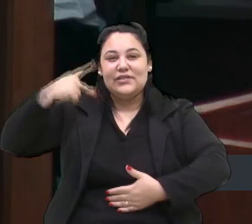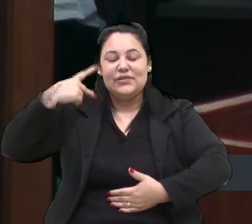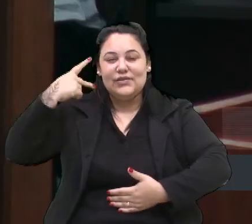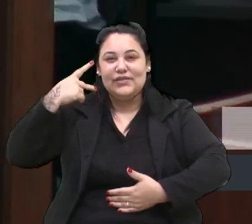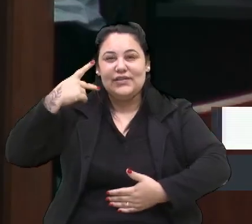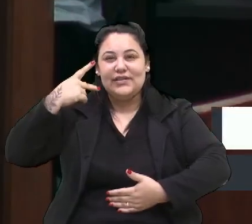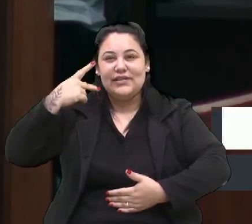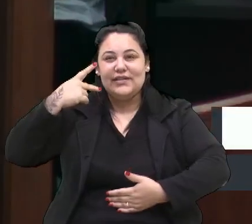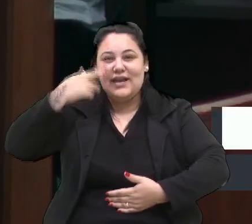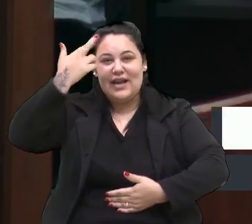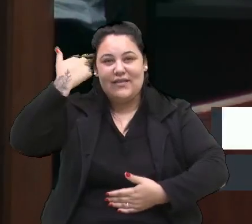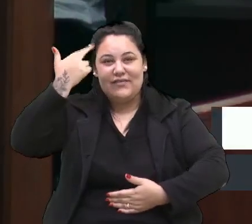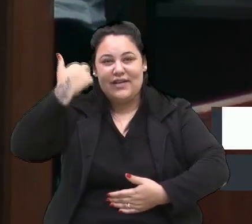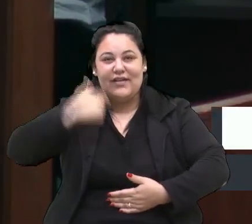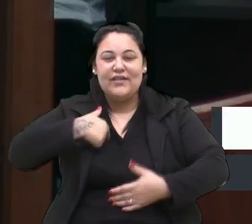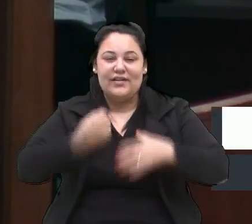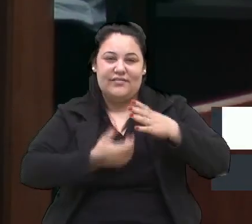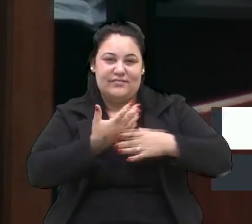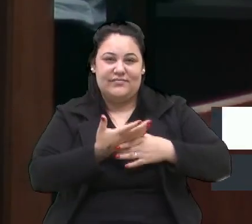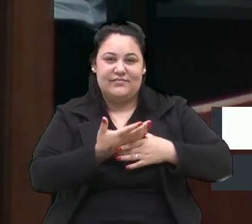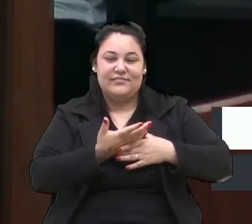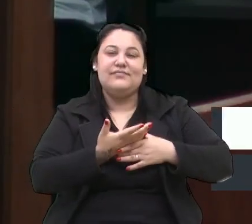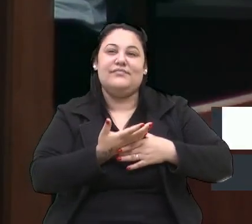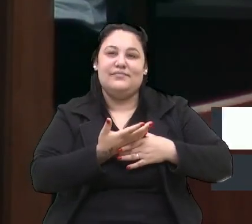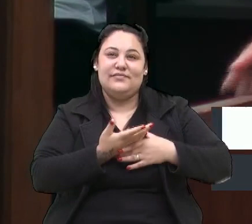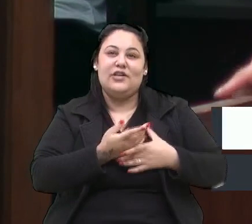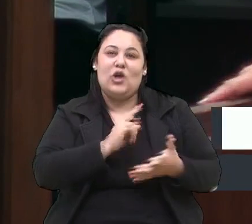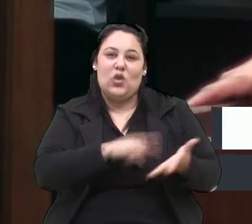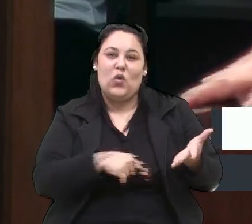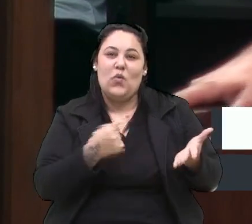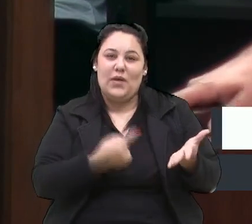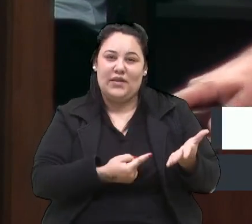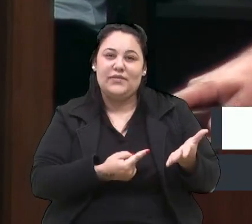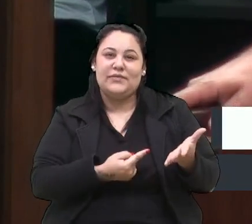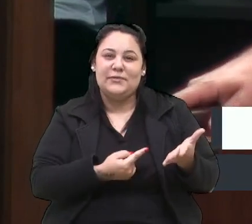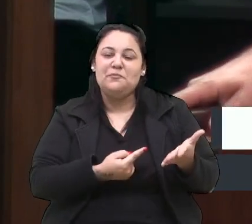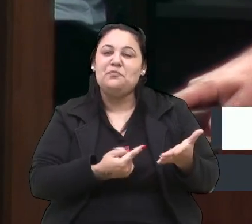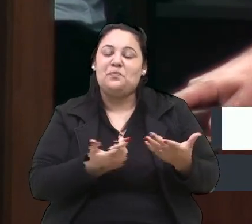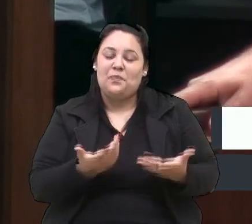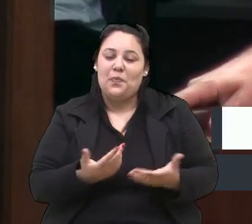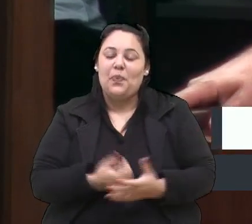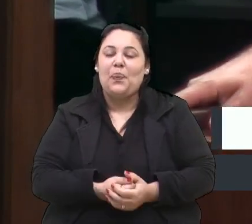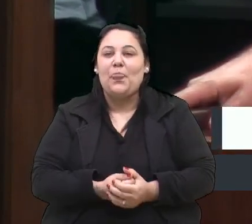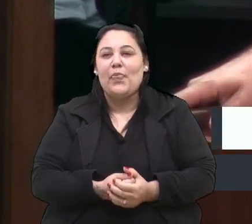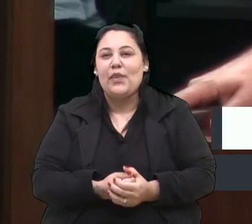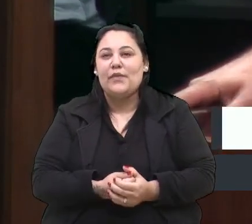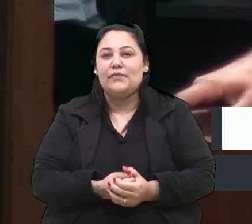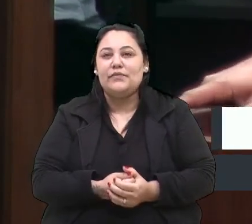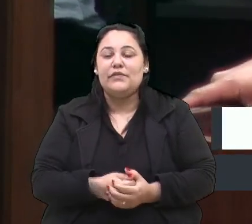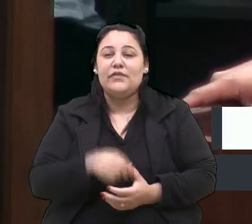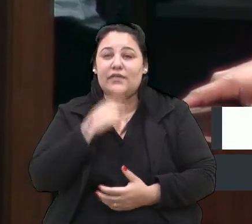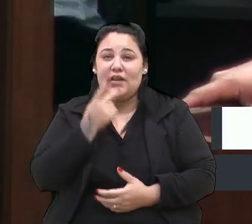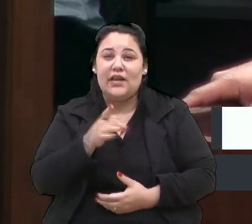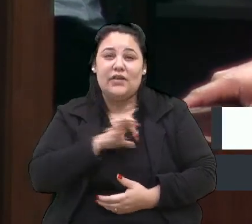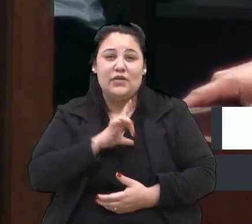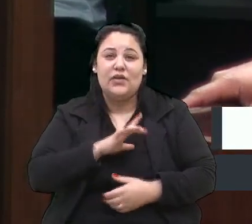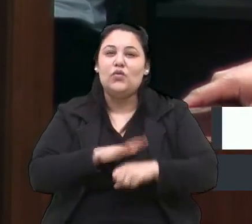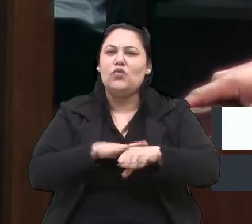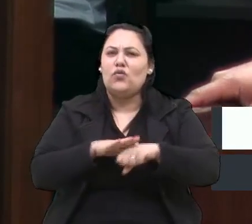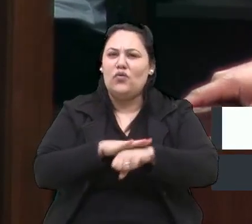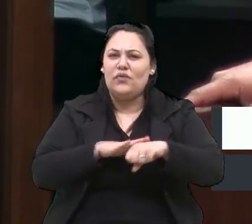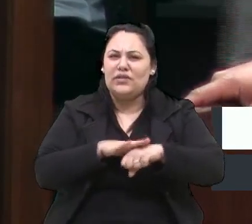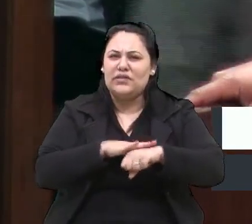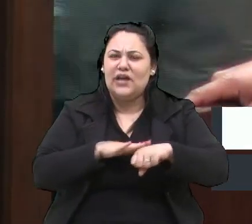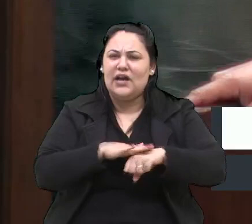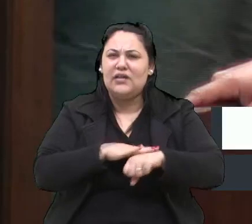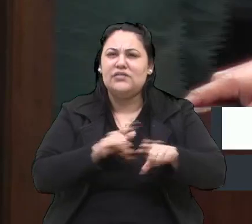Acho que é um dos autores da referida moção, e dizer que tenho conversado com